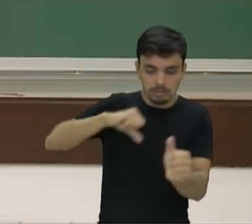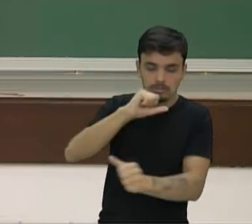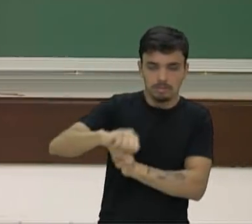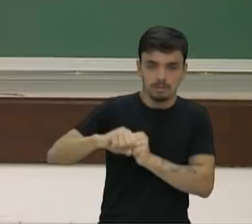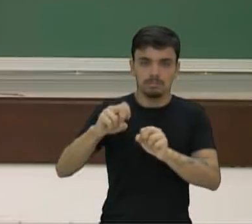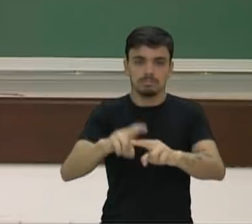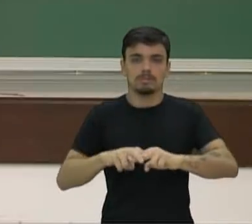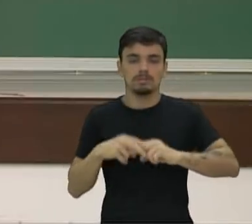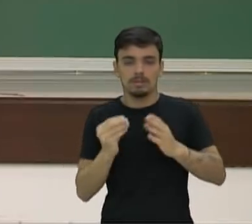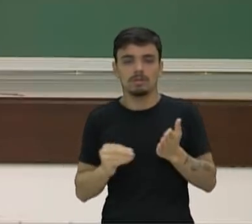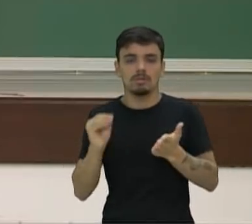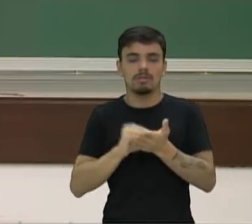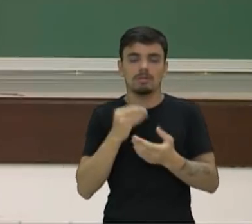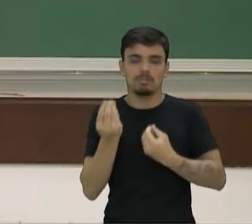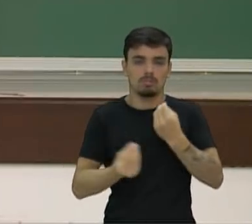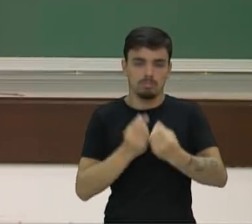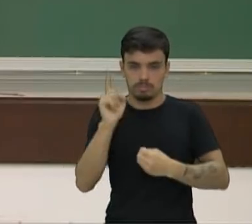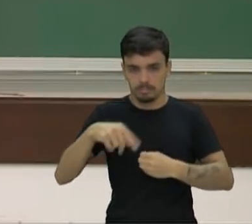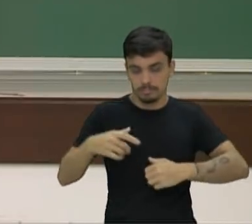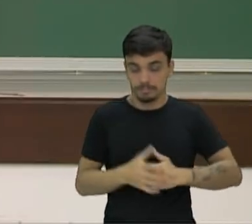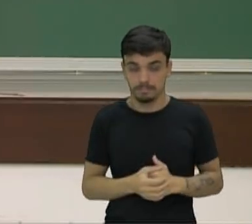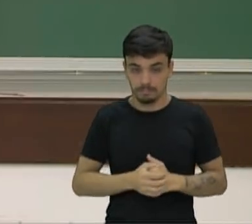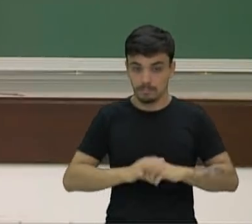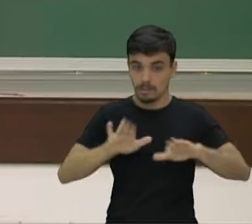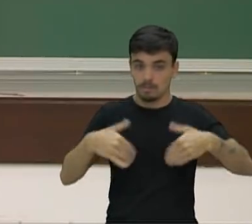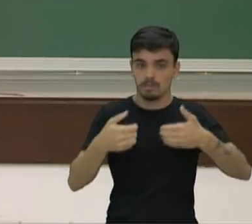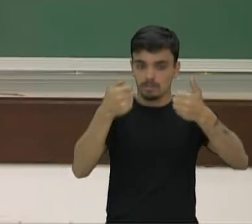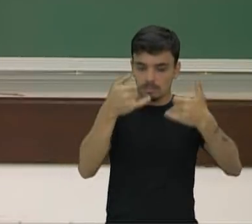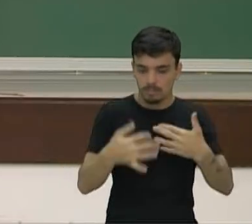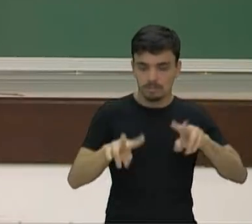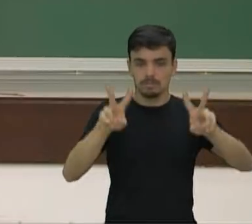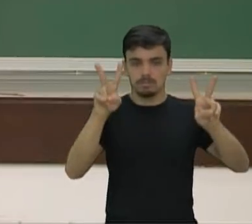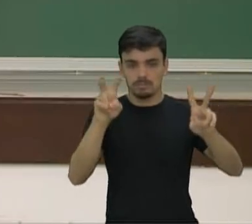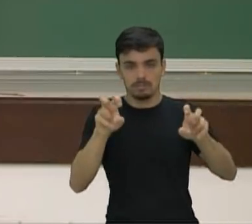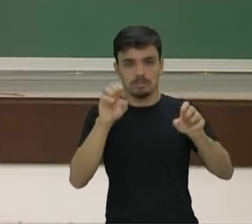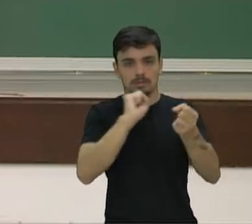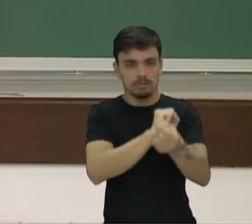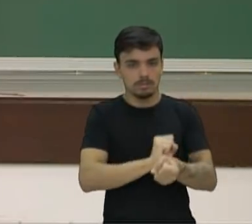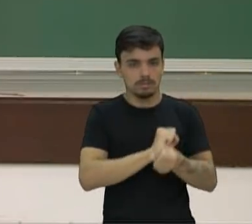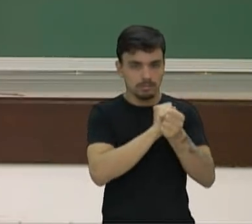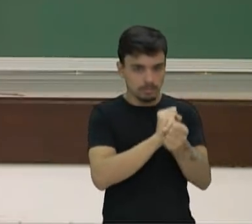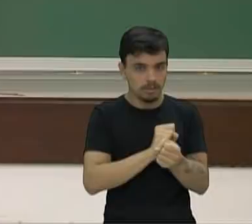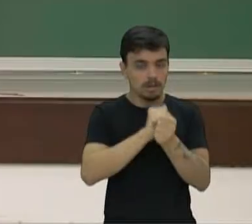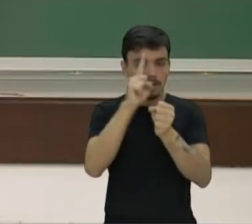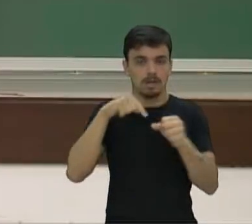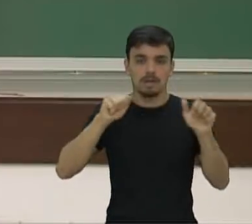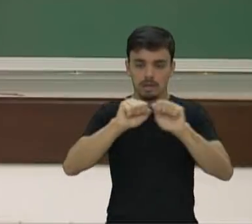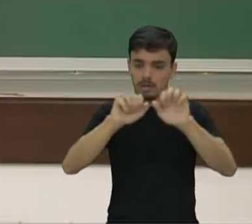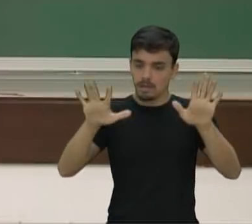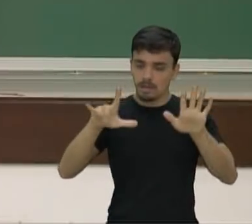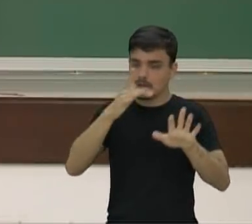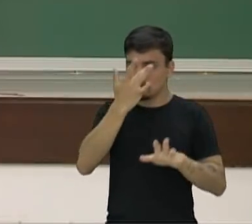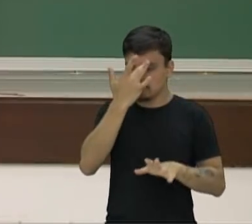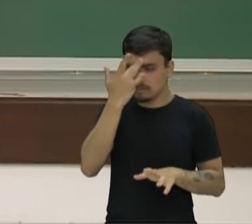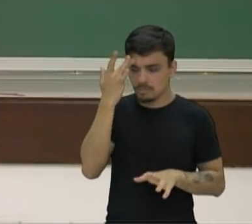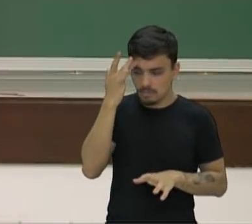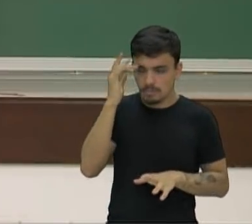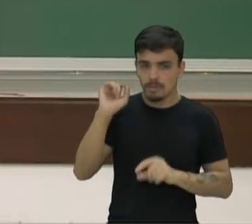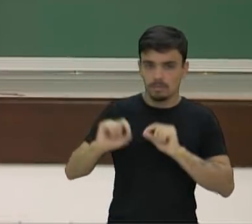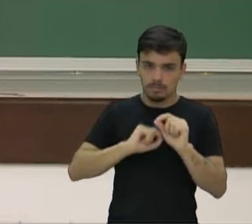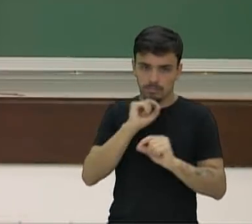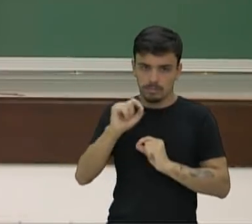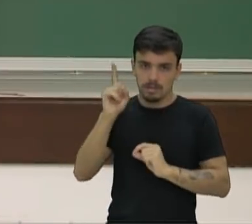nessa situação. Agora, quando nós falamos a palavra escravizado, ficou claro que a pessoa foi colocada nessa situação, ela